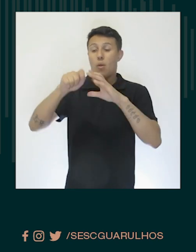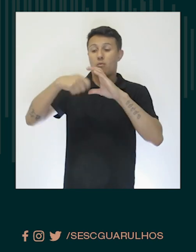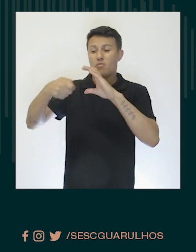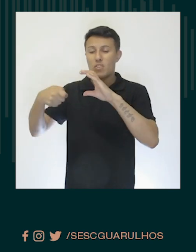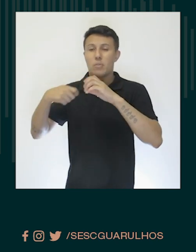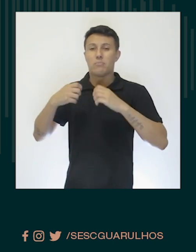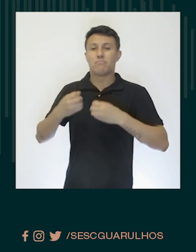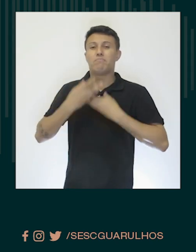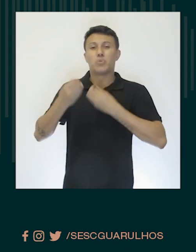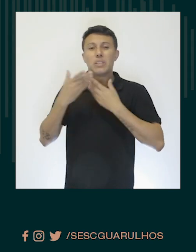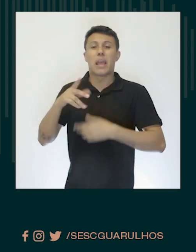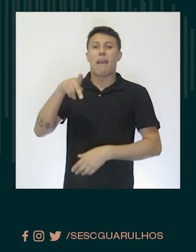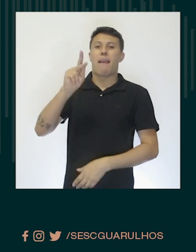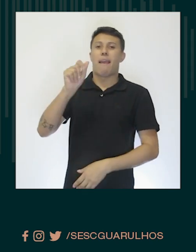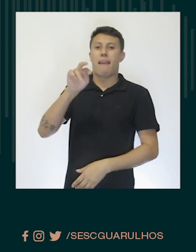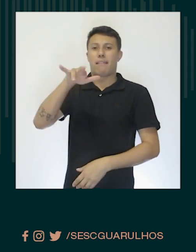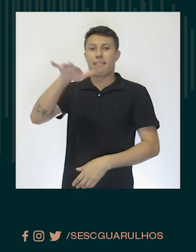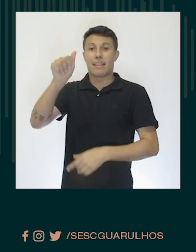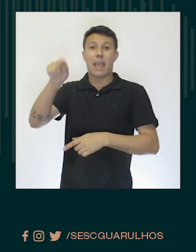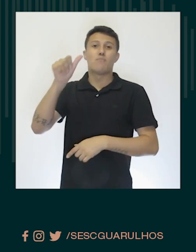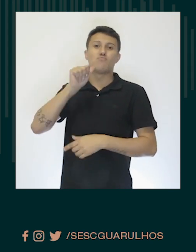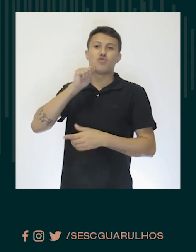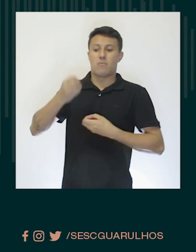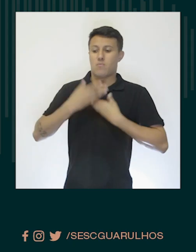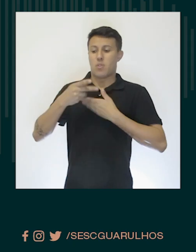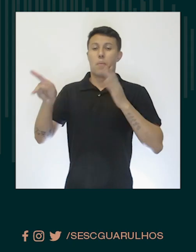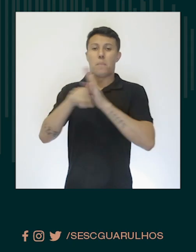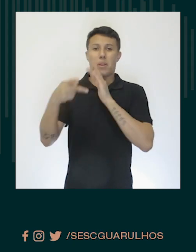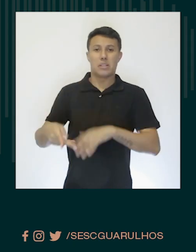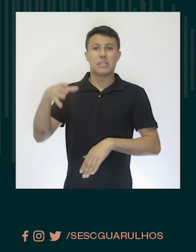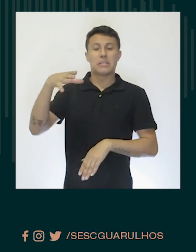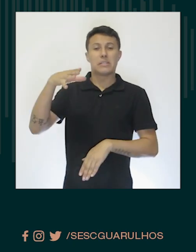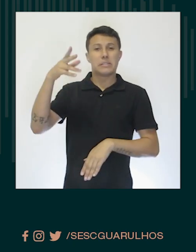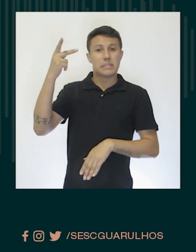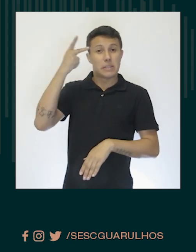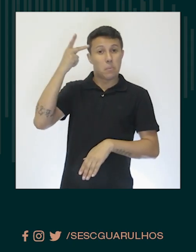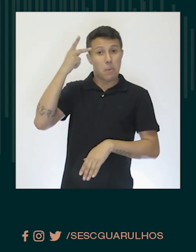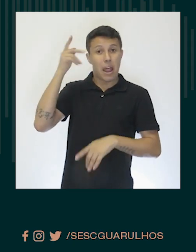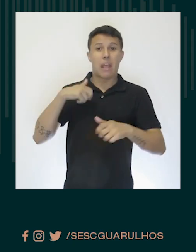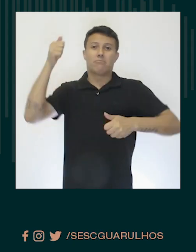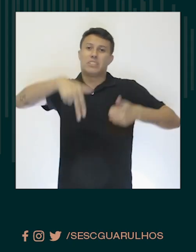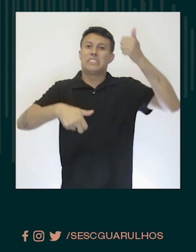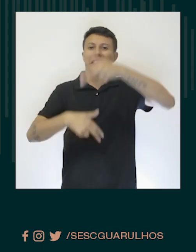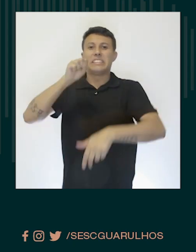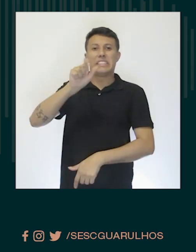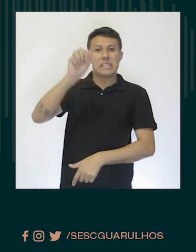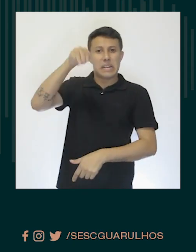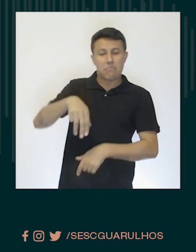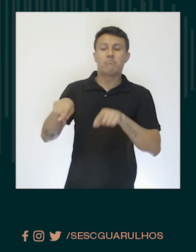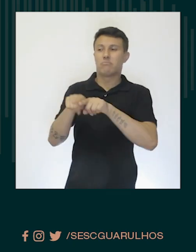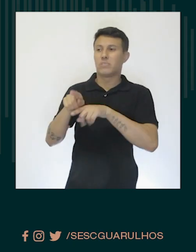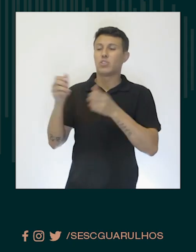da Katrina. Katrina Furacoa é uma poetisa também aqui da cidade de São Paulo, slammer.